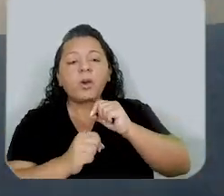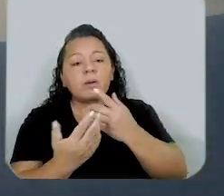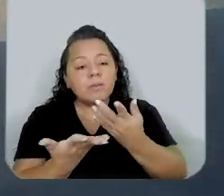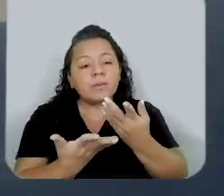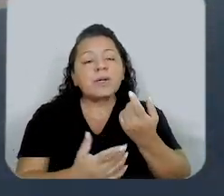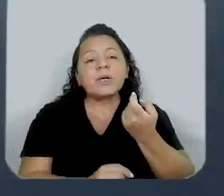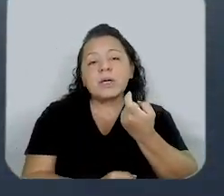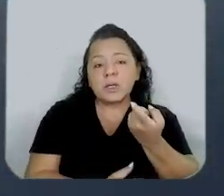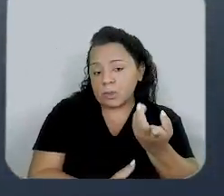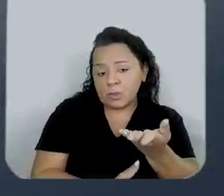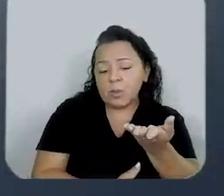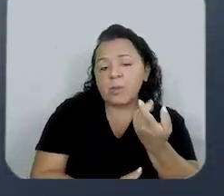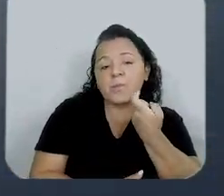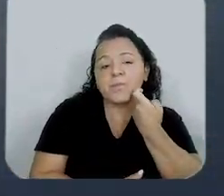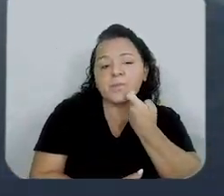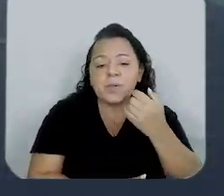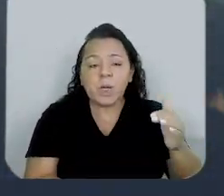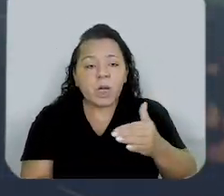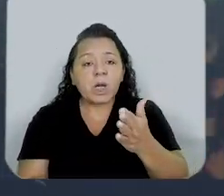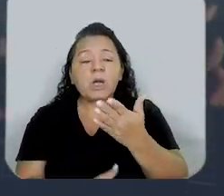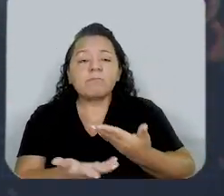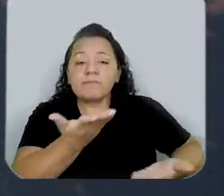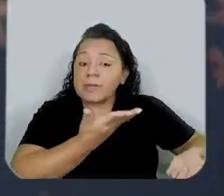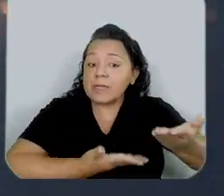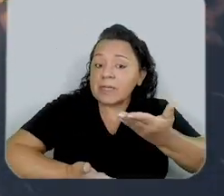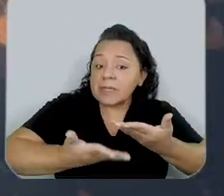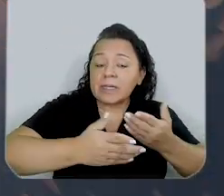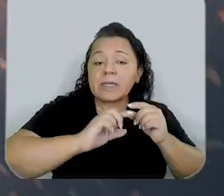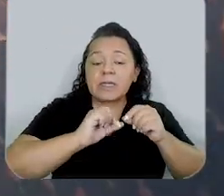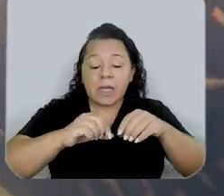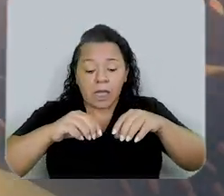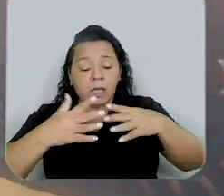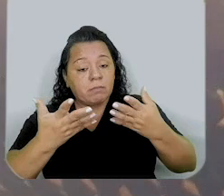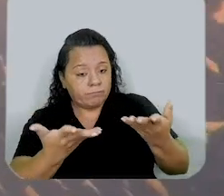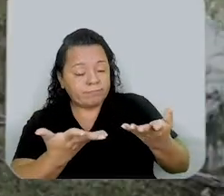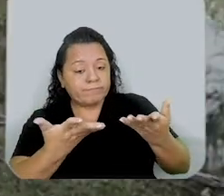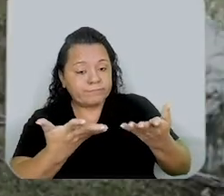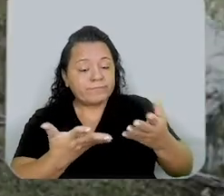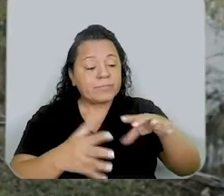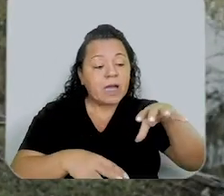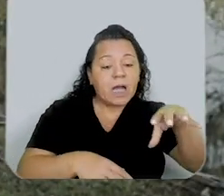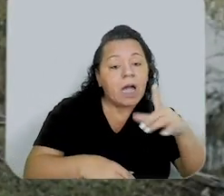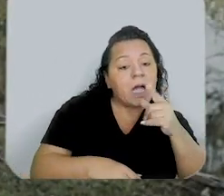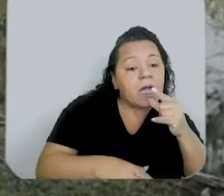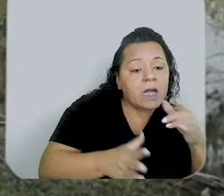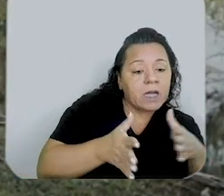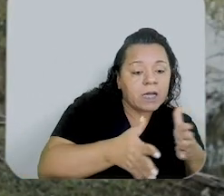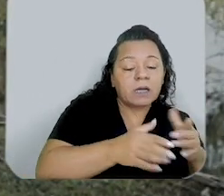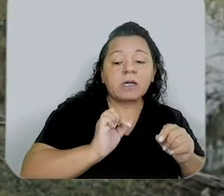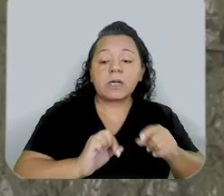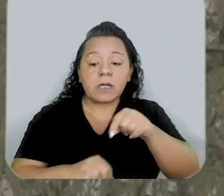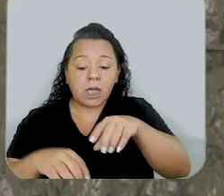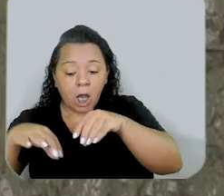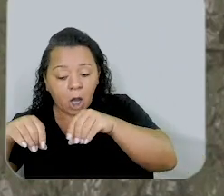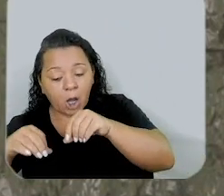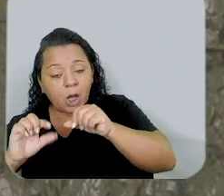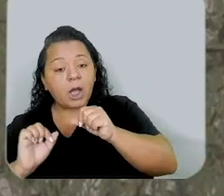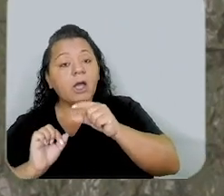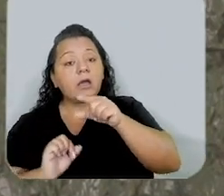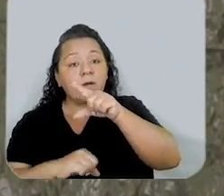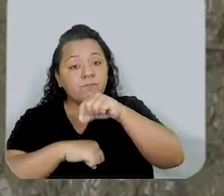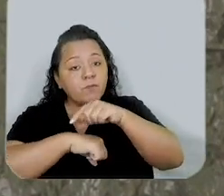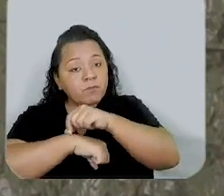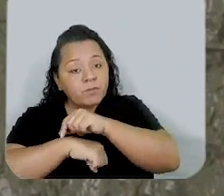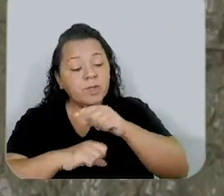relacionado com o rio. Porque o rio que é vida para nós. Hoje eu faço 5 pratos diferentes da